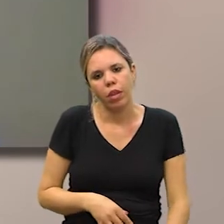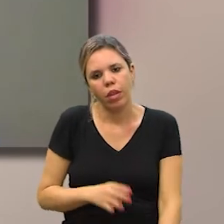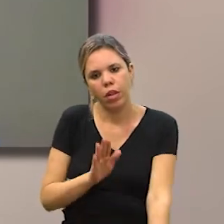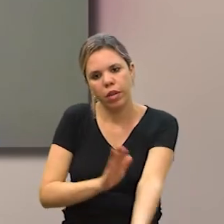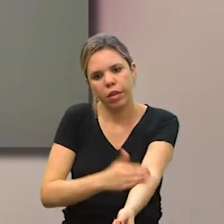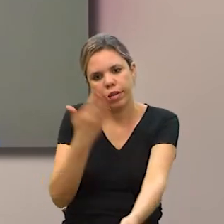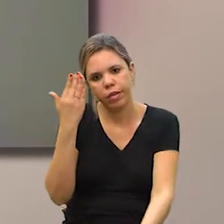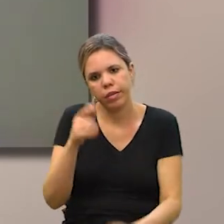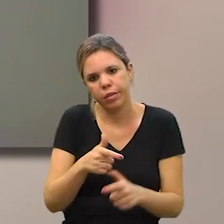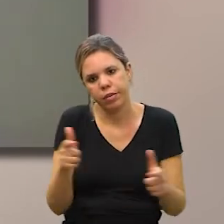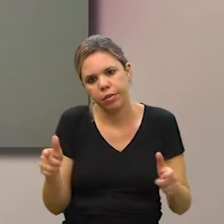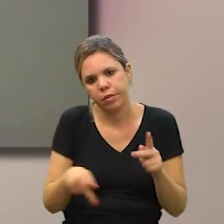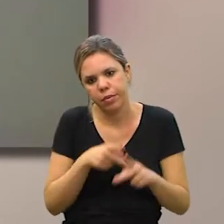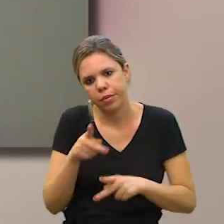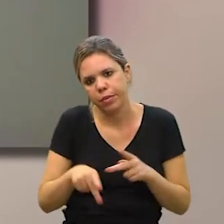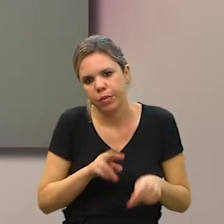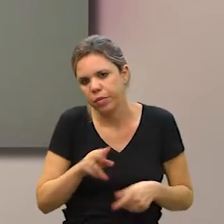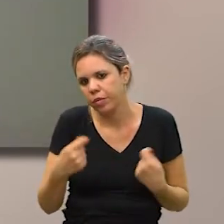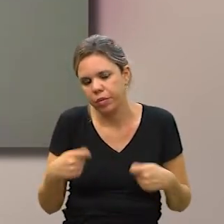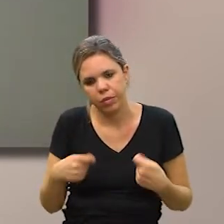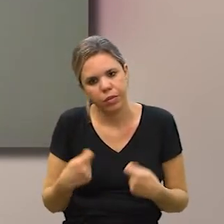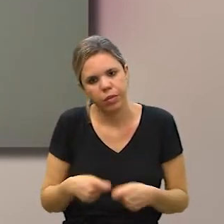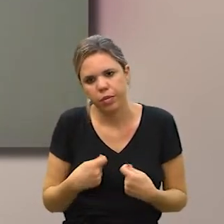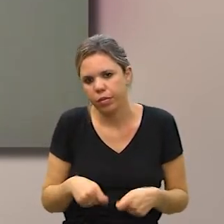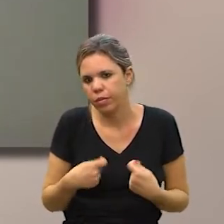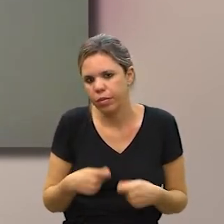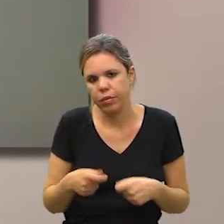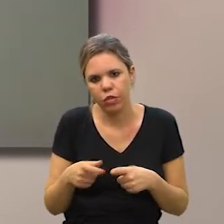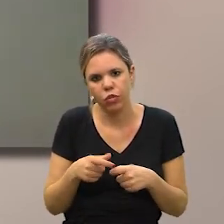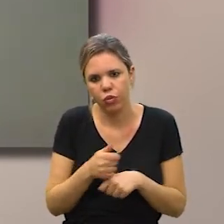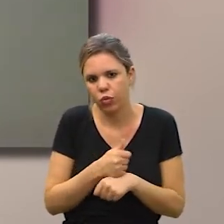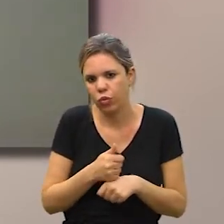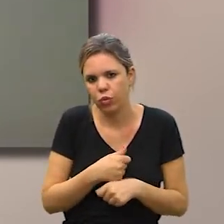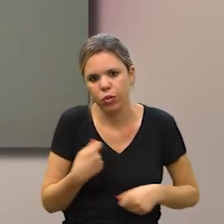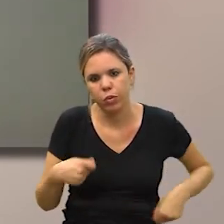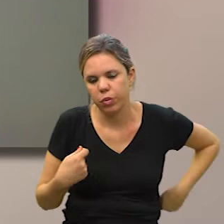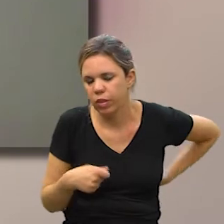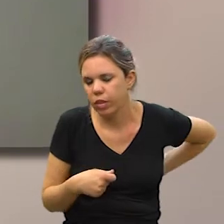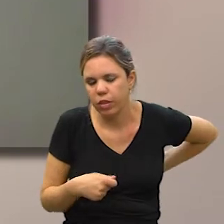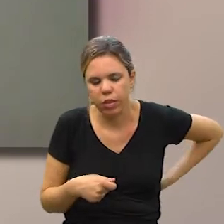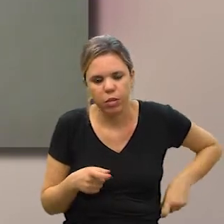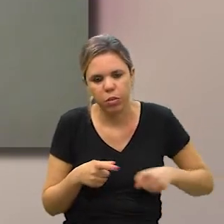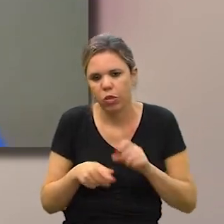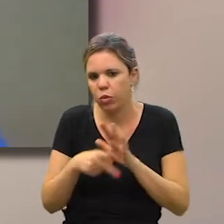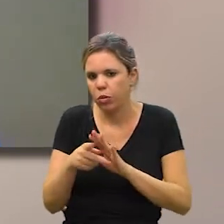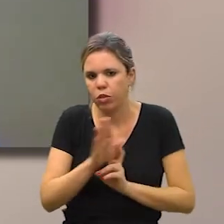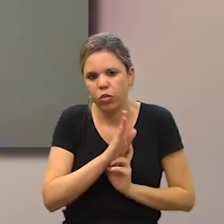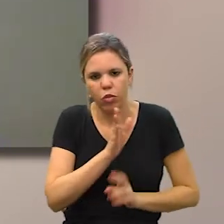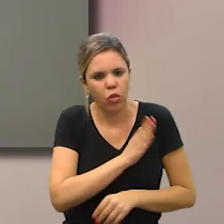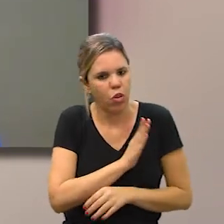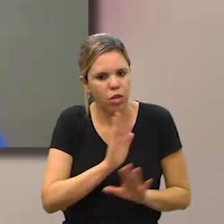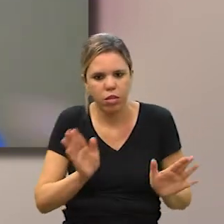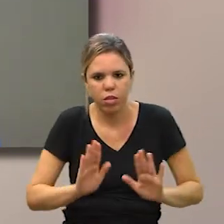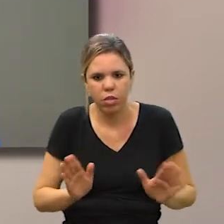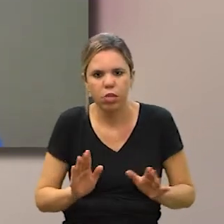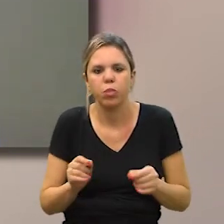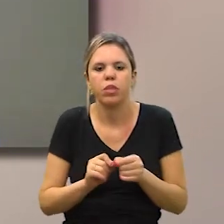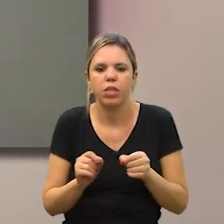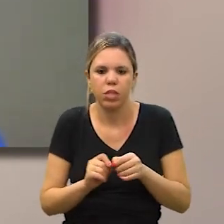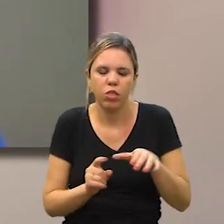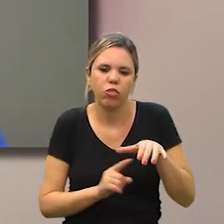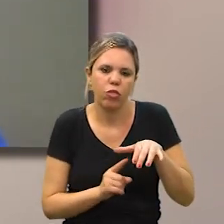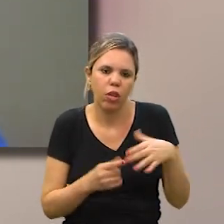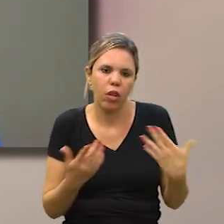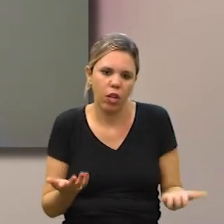hipertensão A grande maioria dos pacientes não precisam de um especialista não precisa de um cardiologista mas o lojista só de um